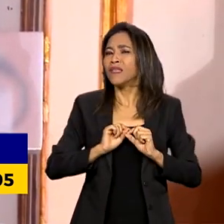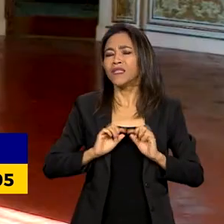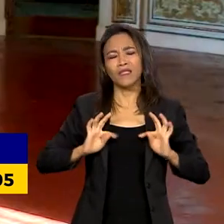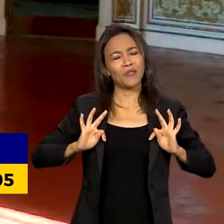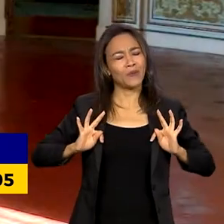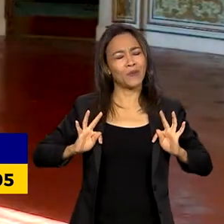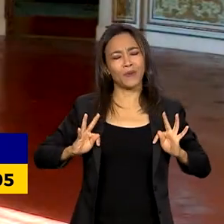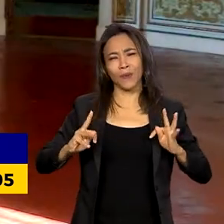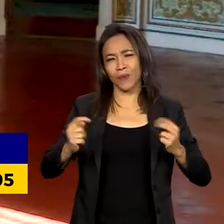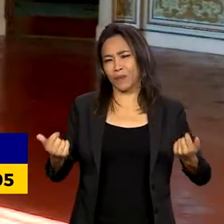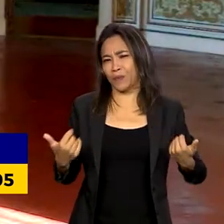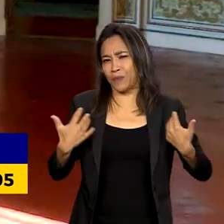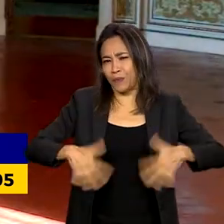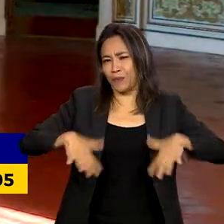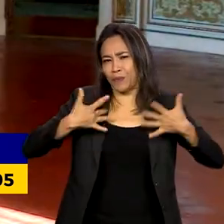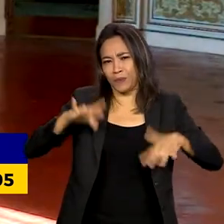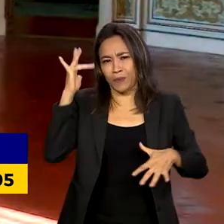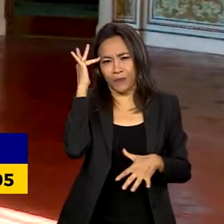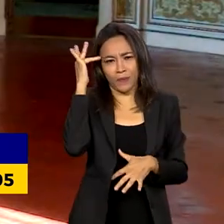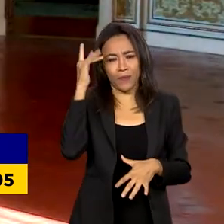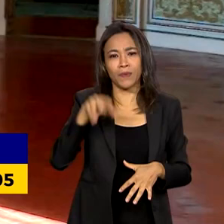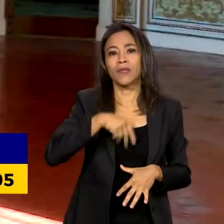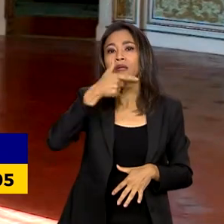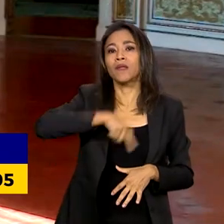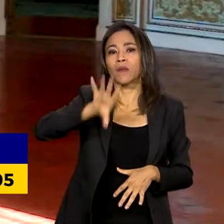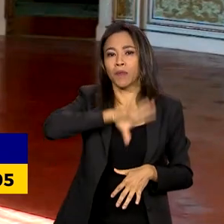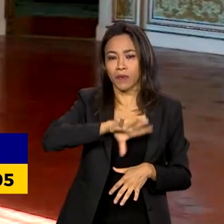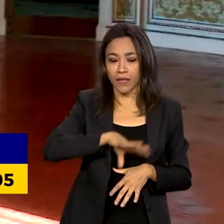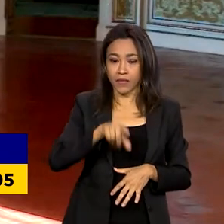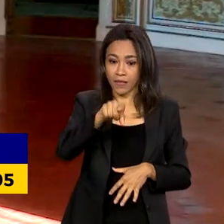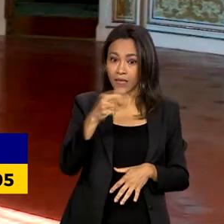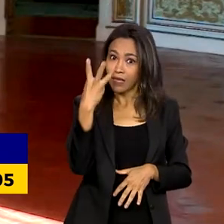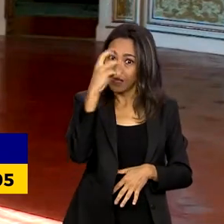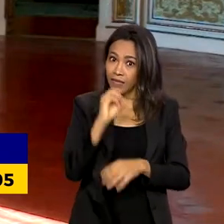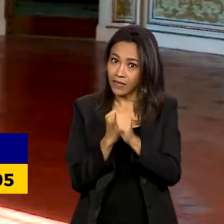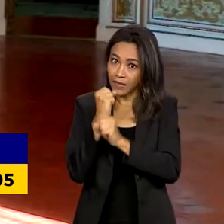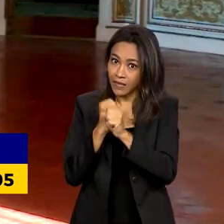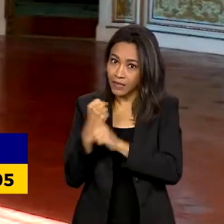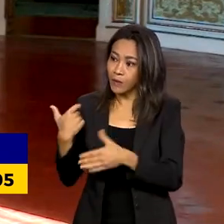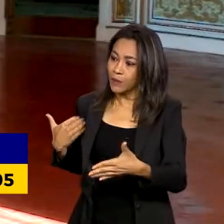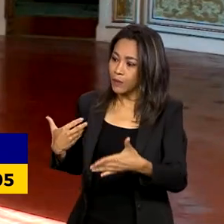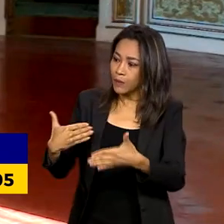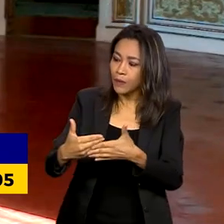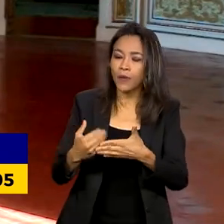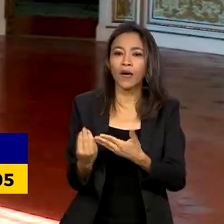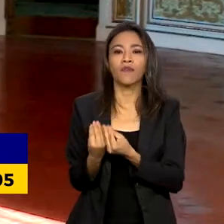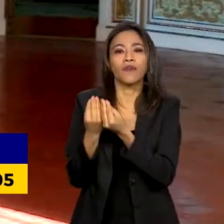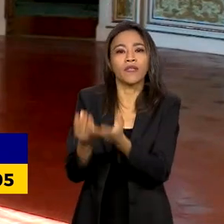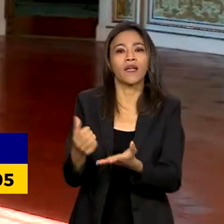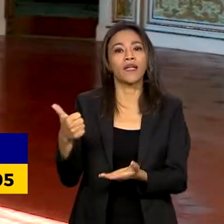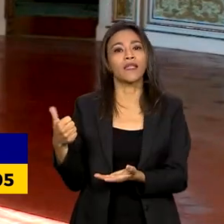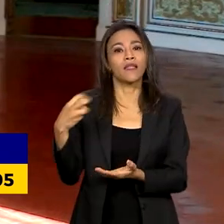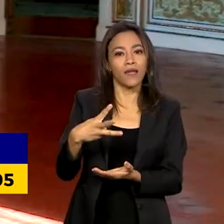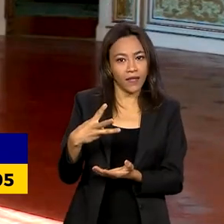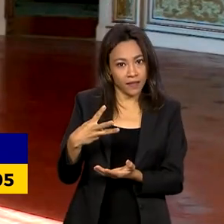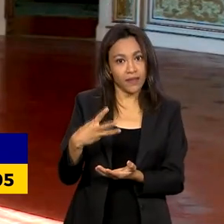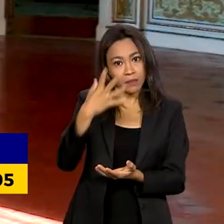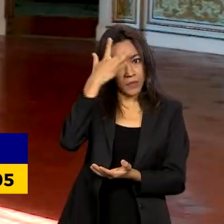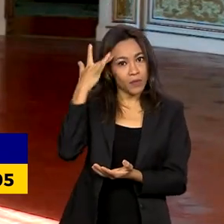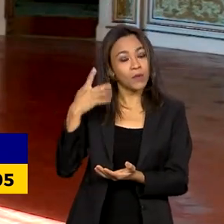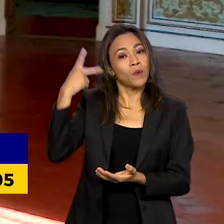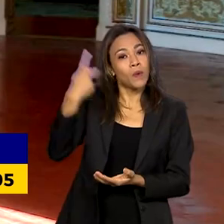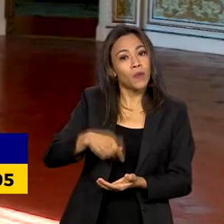riqueza. Ao longo dos seus mais de 30 anos, o Prêmio Camões já foi entregue a 13 autores brasileiros, entre